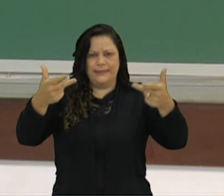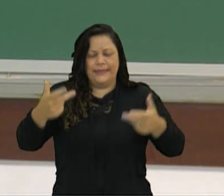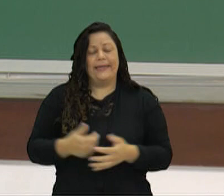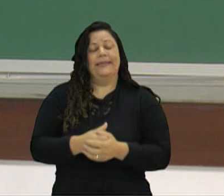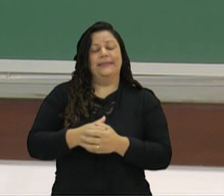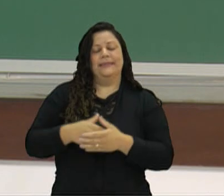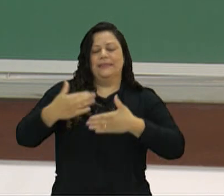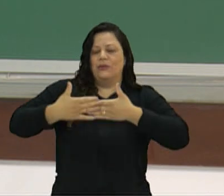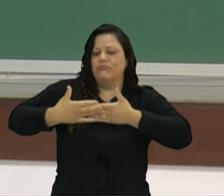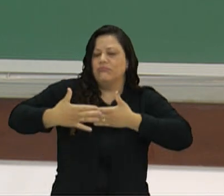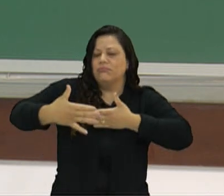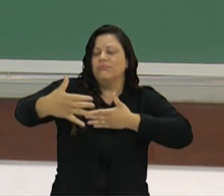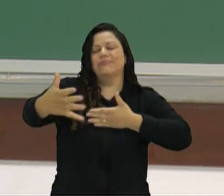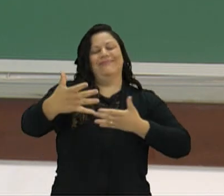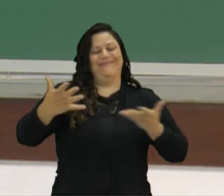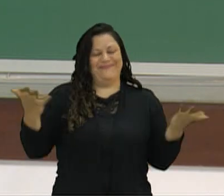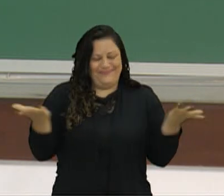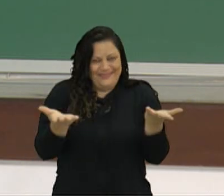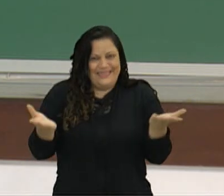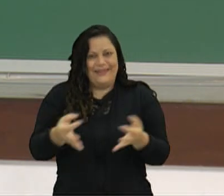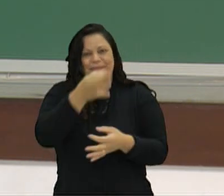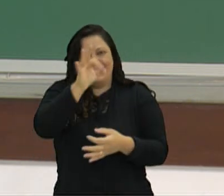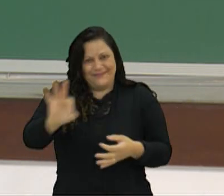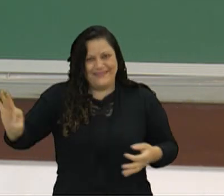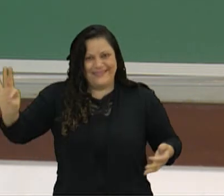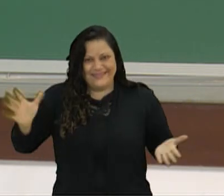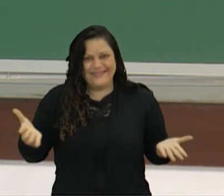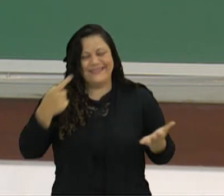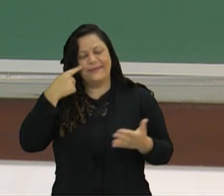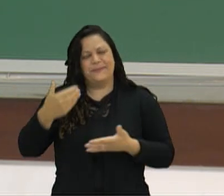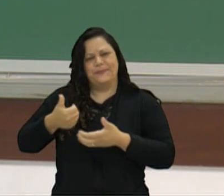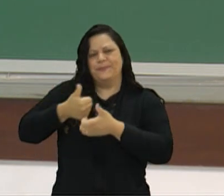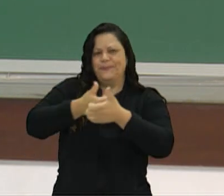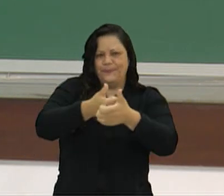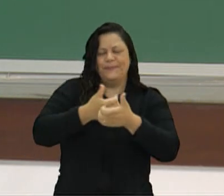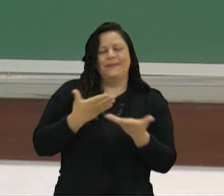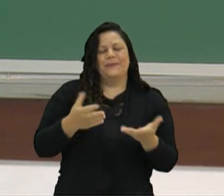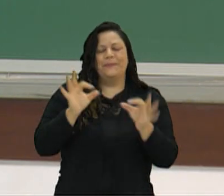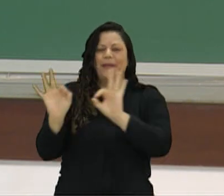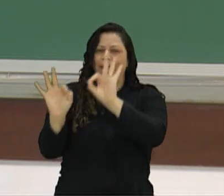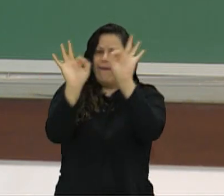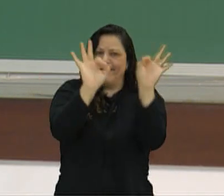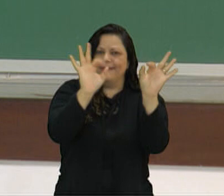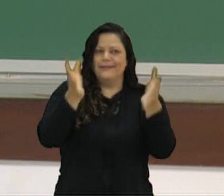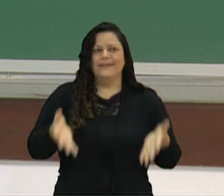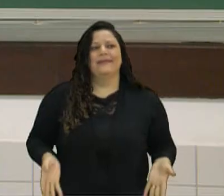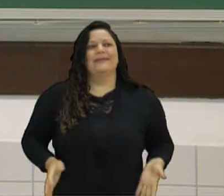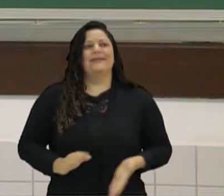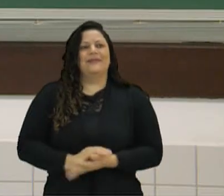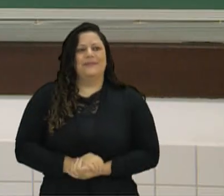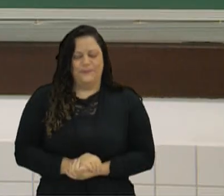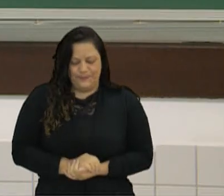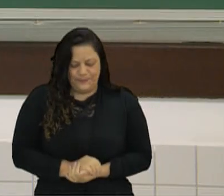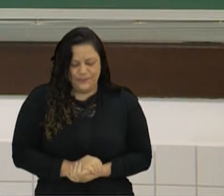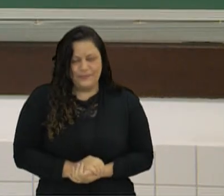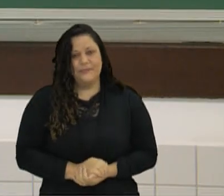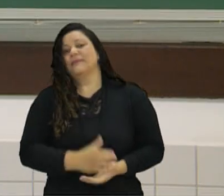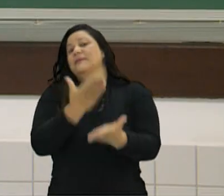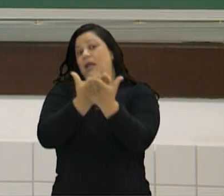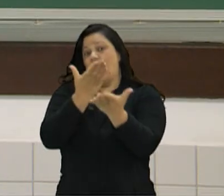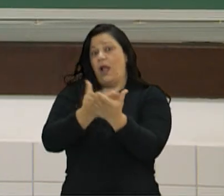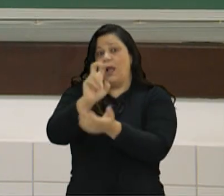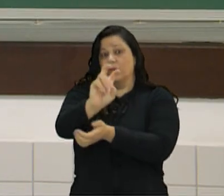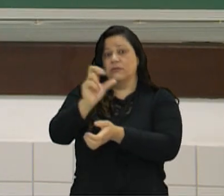aí, mas acho que vai dar tudo certo, é só vocês me acompanharem certinho. Na aula passada, então, aula 56, o